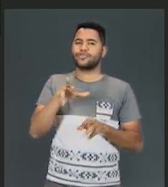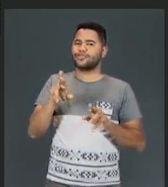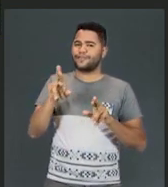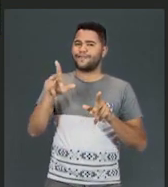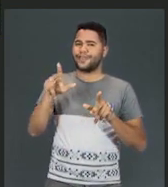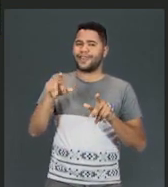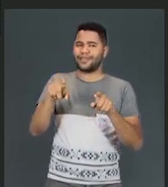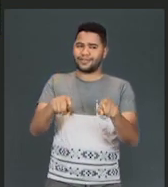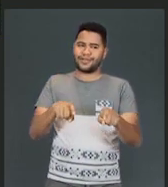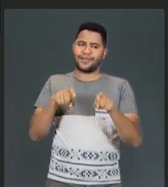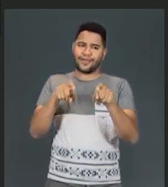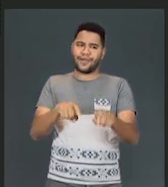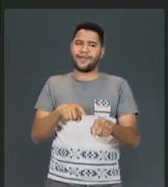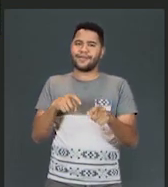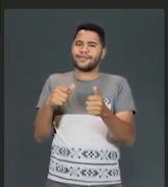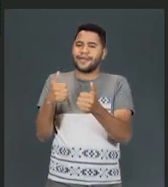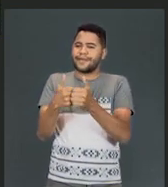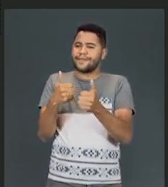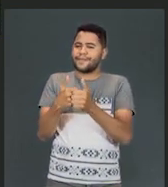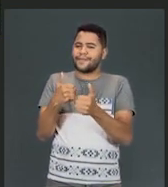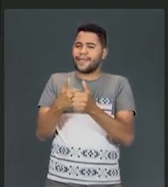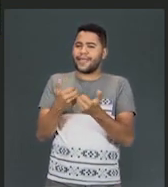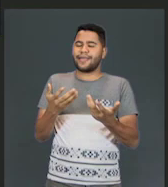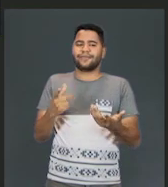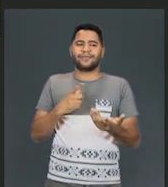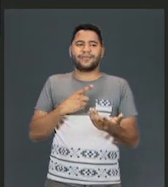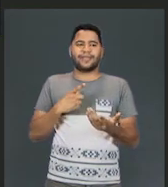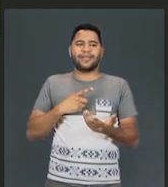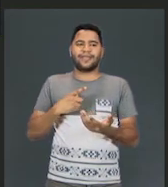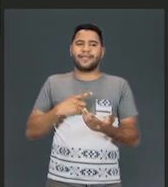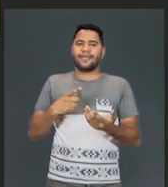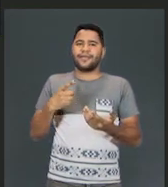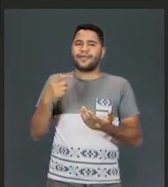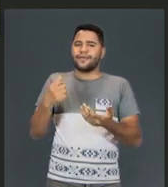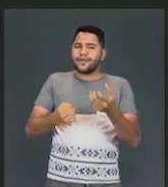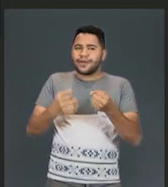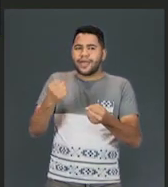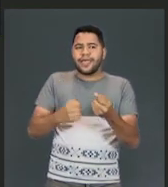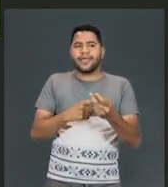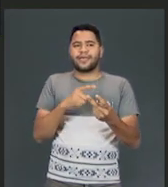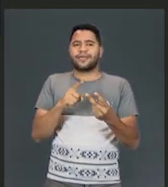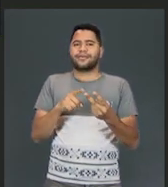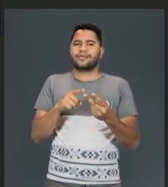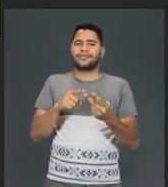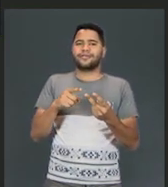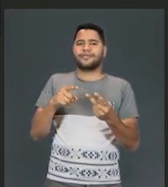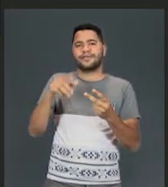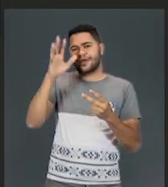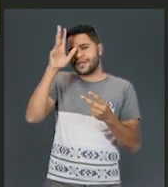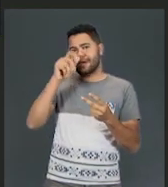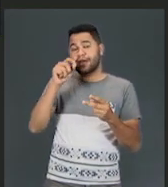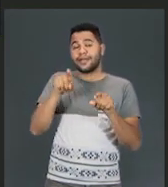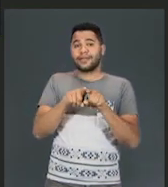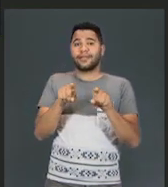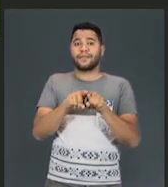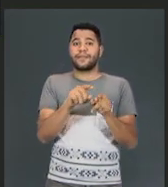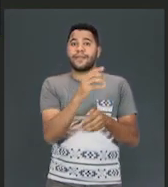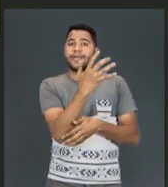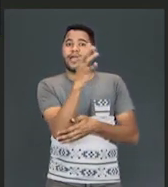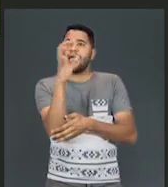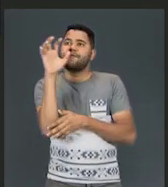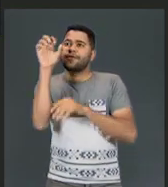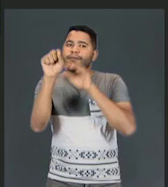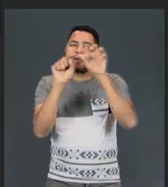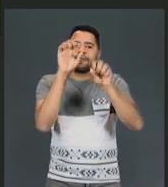né claro que ele do lado no quintal muitas vezes já vai ter uma plantação ele que você vai colher no pé o